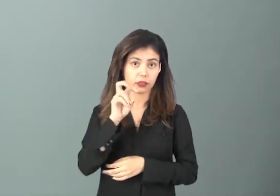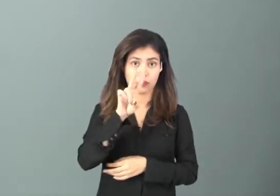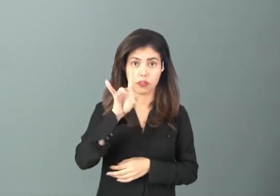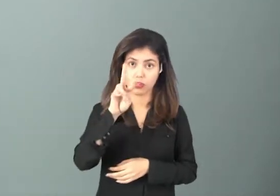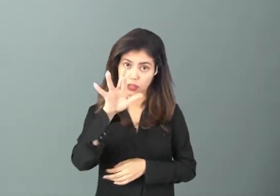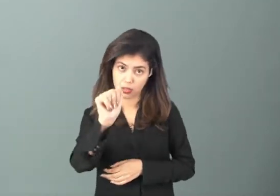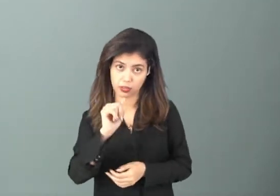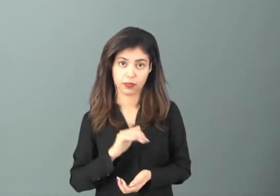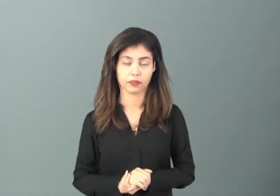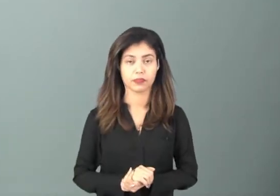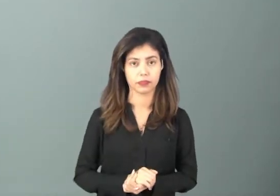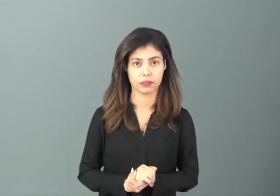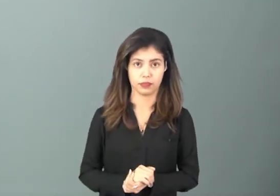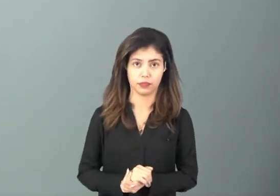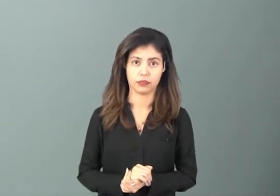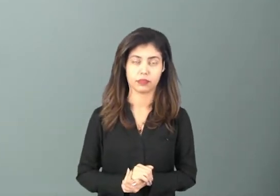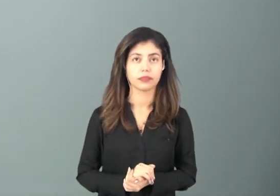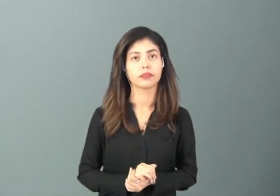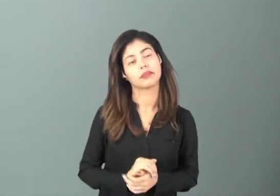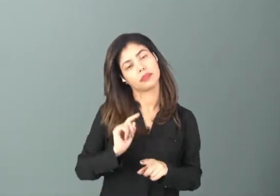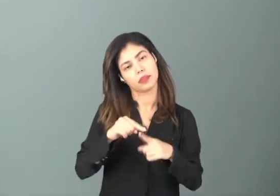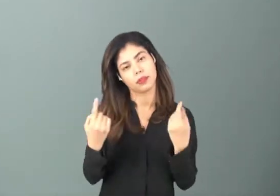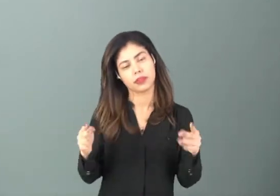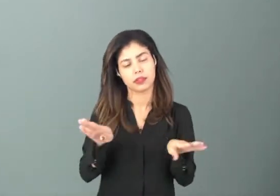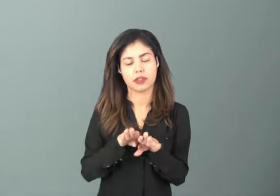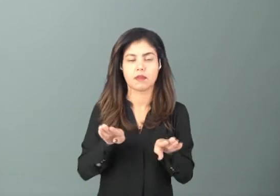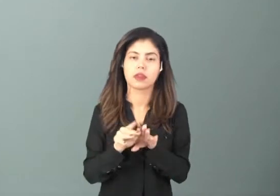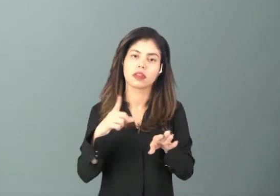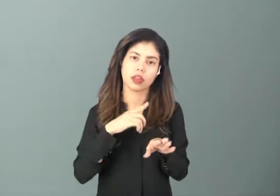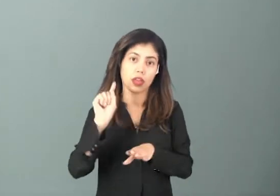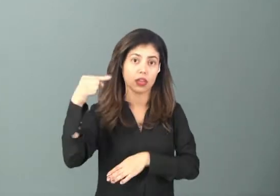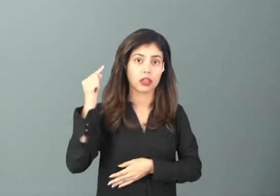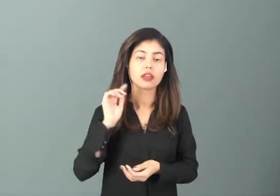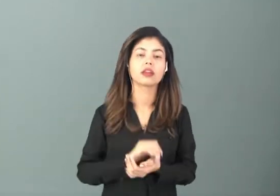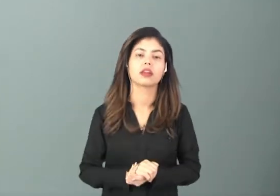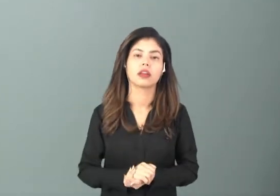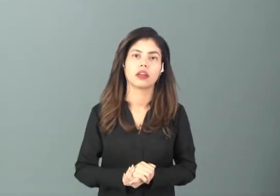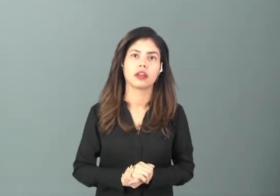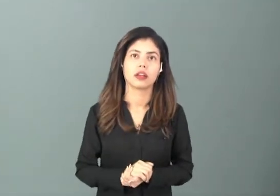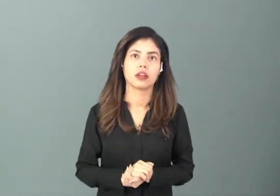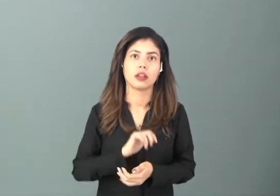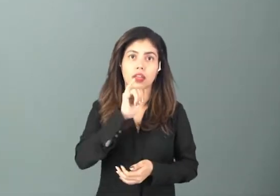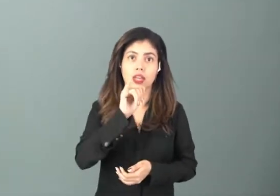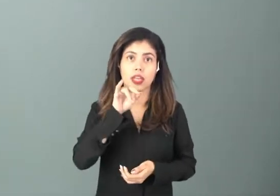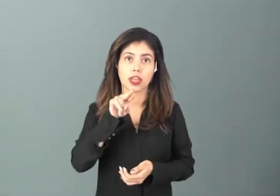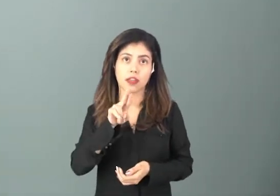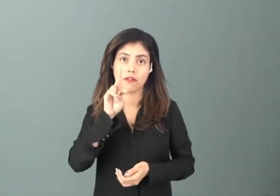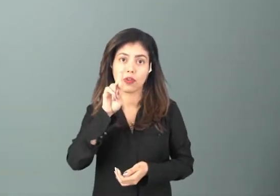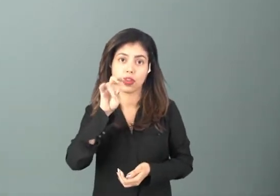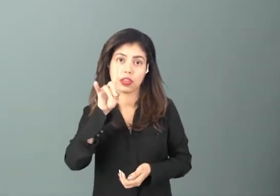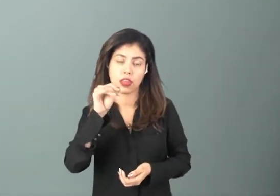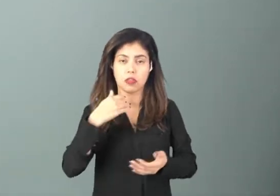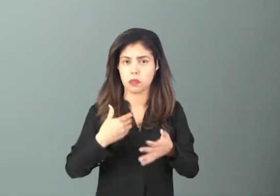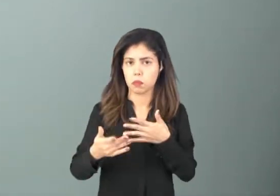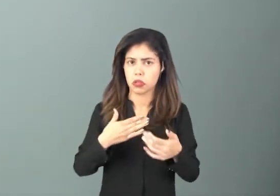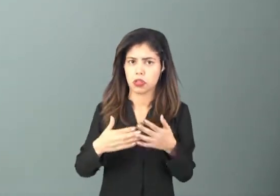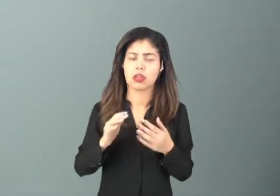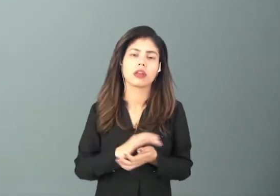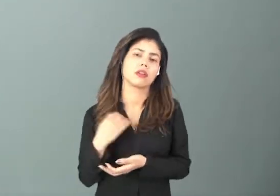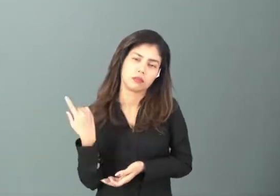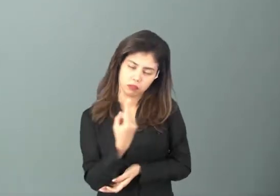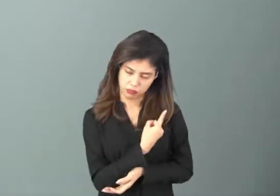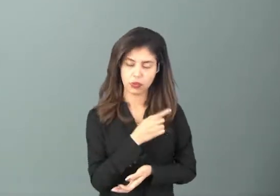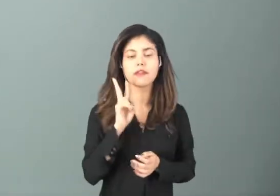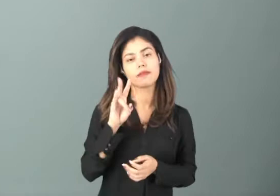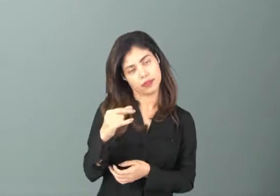voluntária nós vamos ter um certo controle mas que também existem aqueles que são movimentos involuntários que independente das nossas